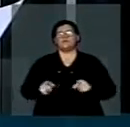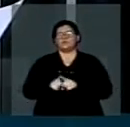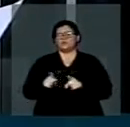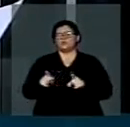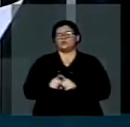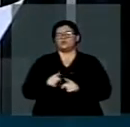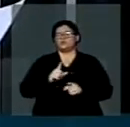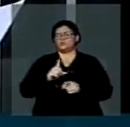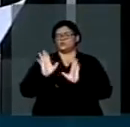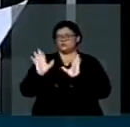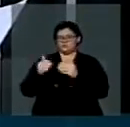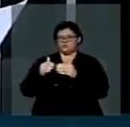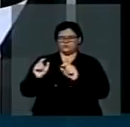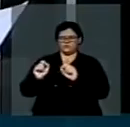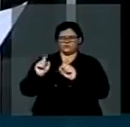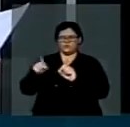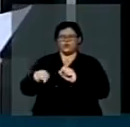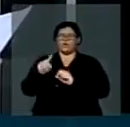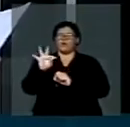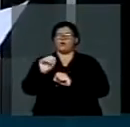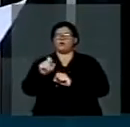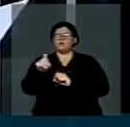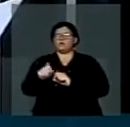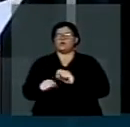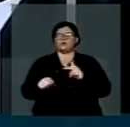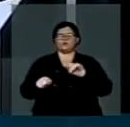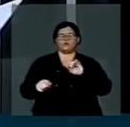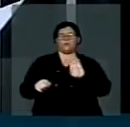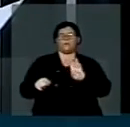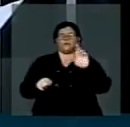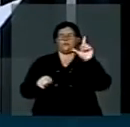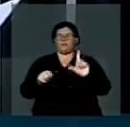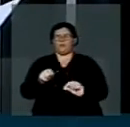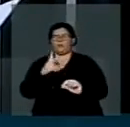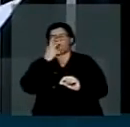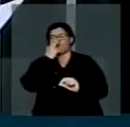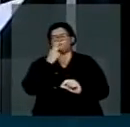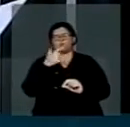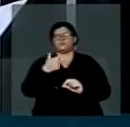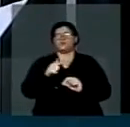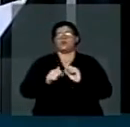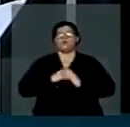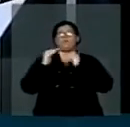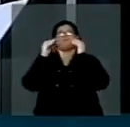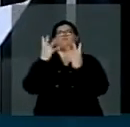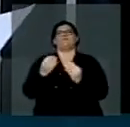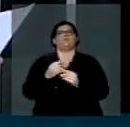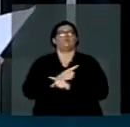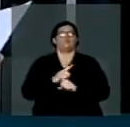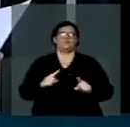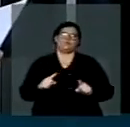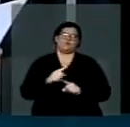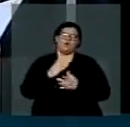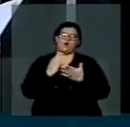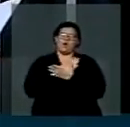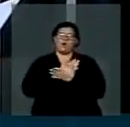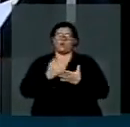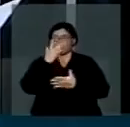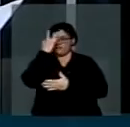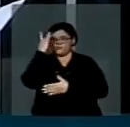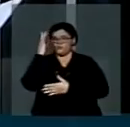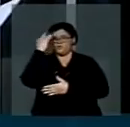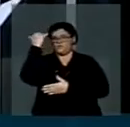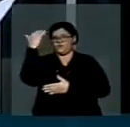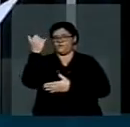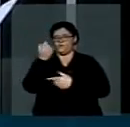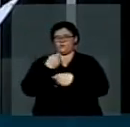que aponta para menores taxas de crescimento do PIB mundial nos próximos anos, na expectativa de alguns renomados economistas.